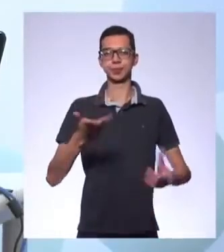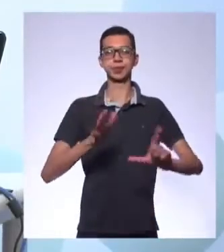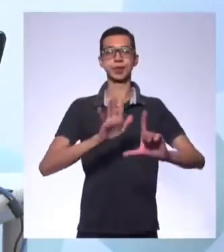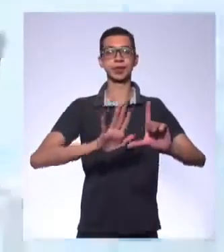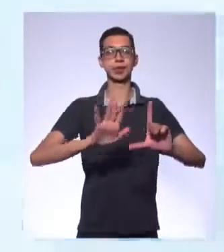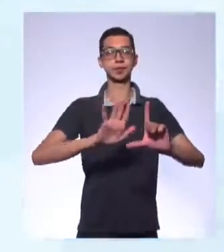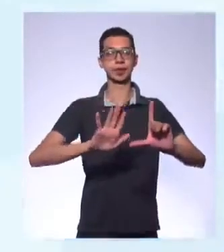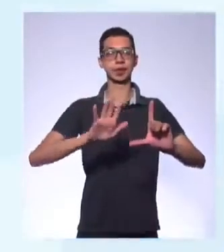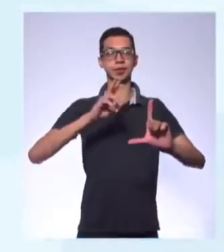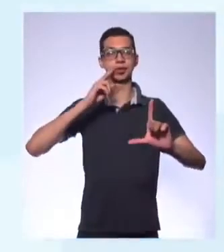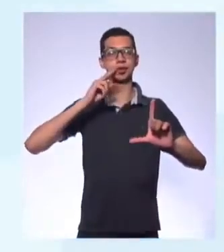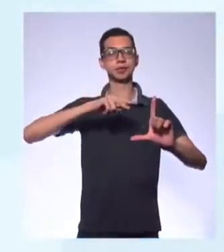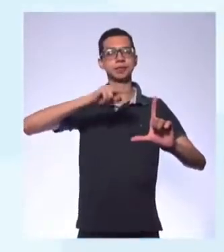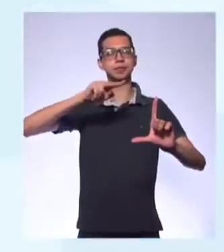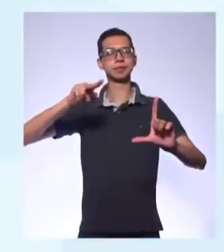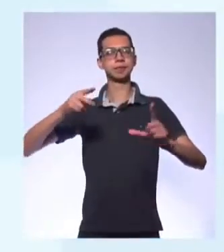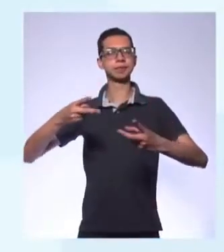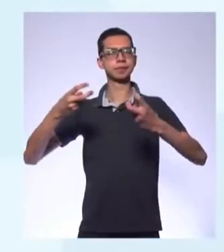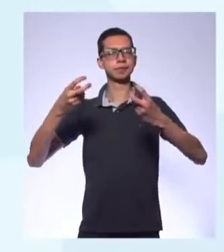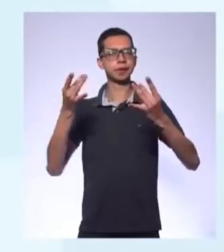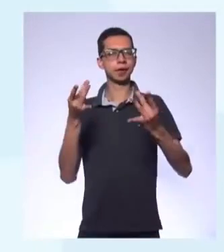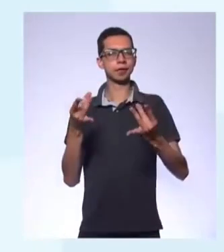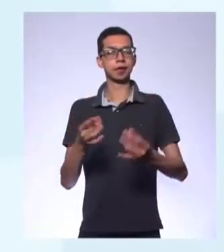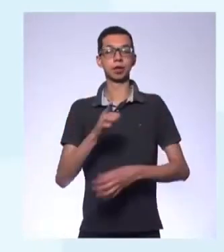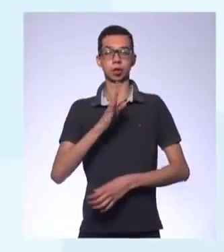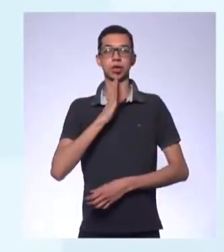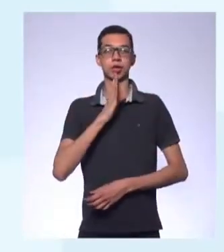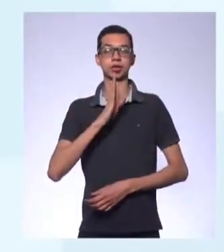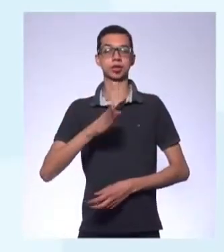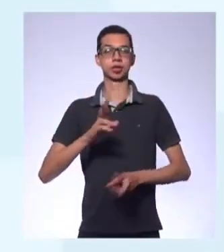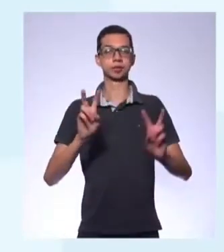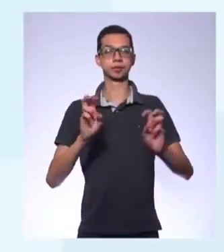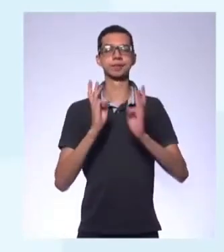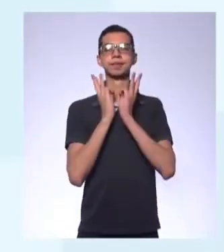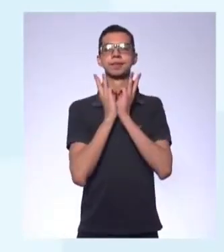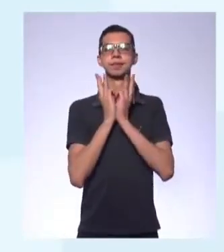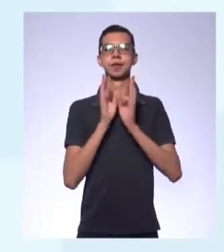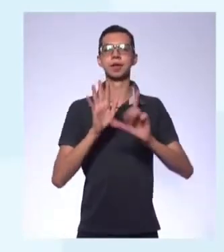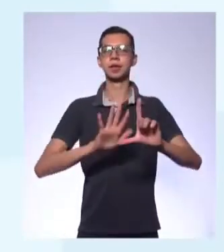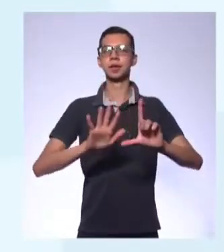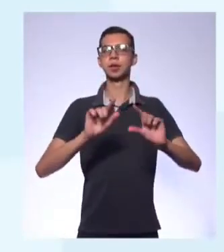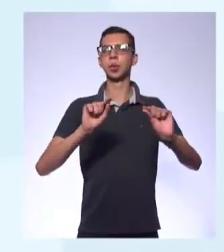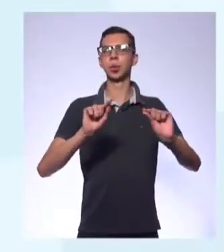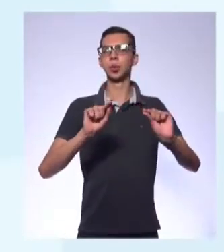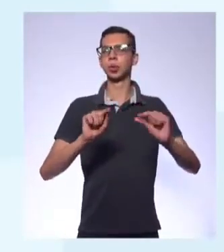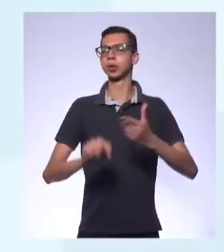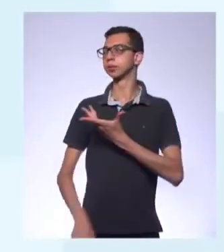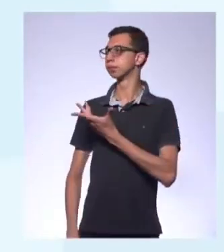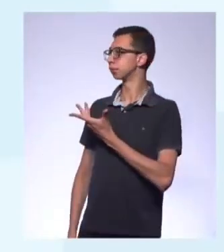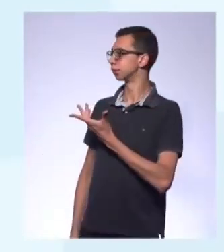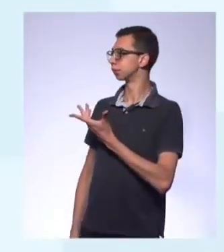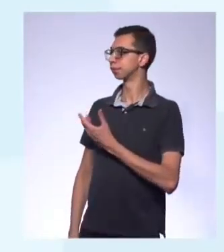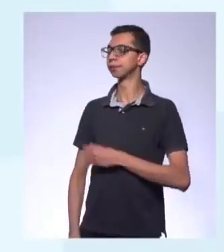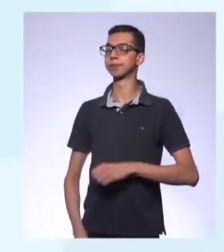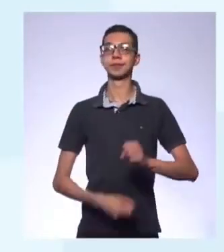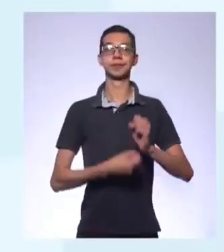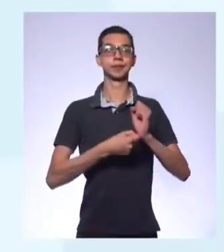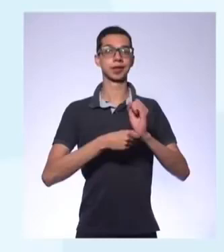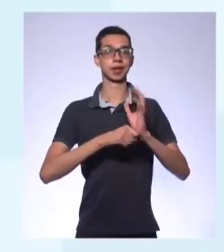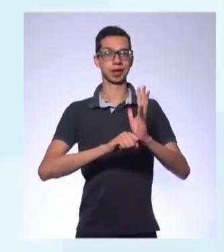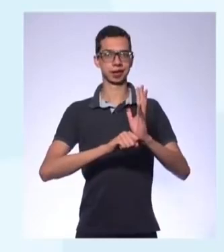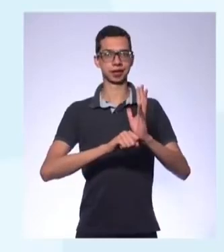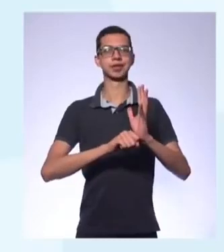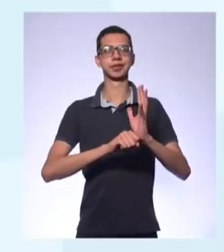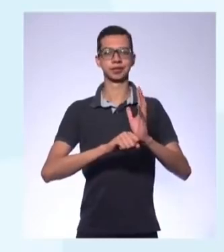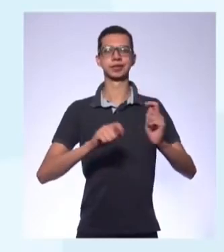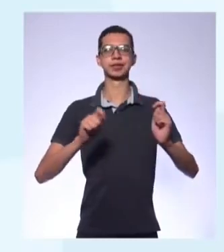próximo slide. Ó. Tendo conhecido um pouquinho sobre Shakespeare, a que se refere a imagem ao lado? Pode abrir o chat para mim, por favor, que